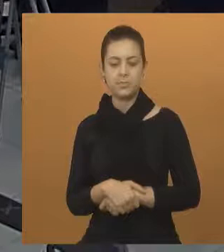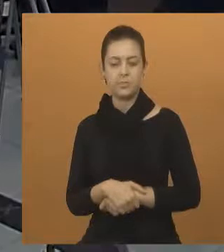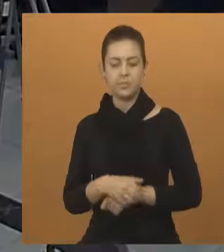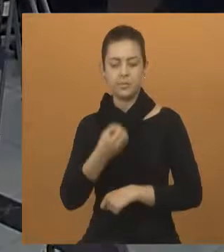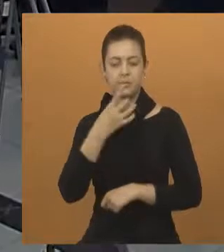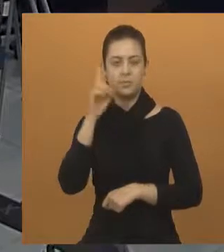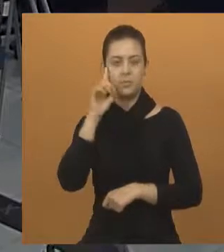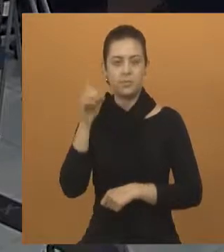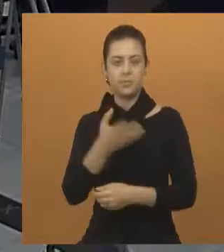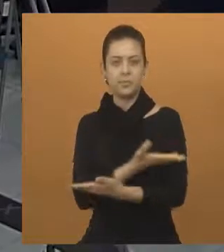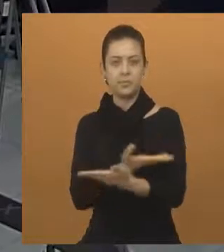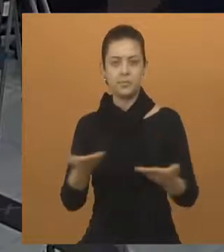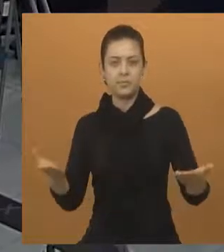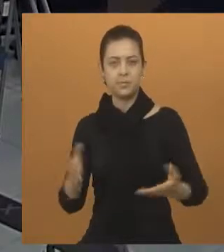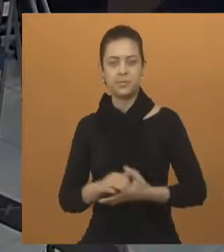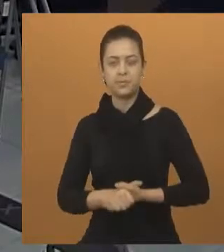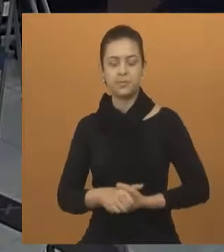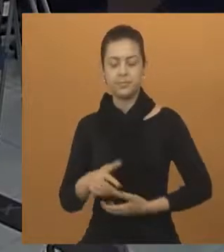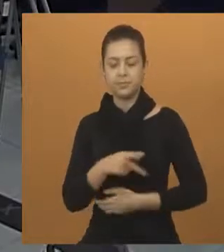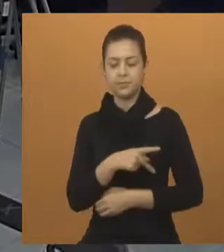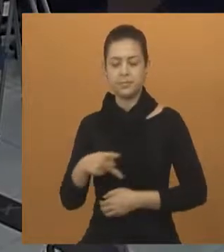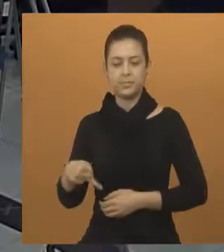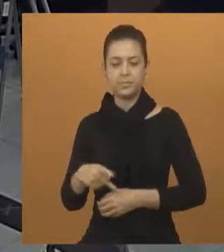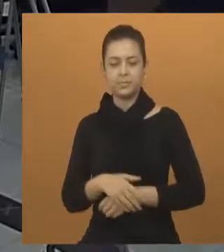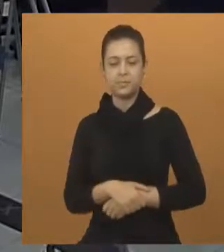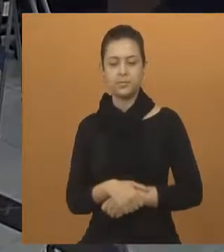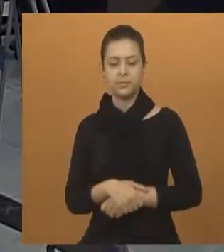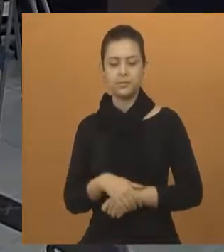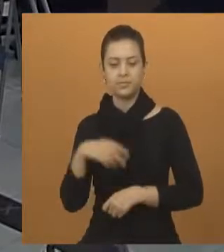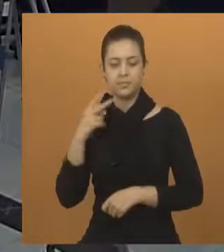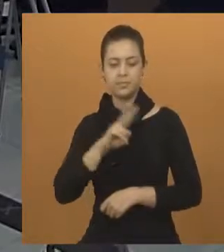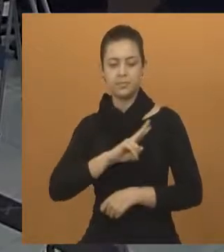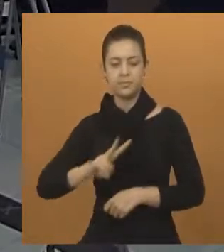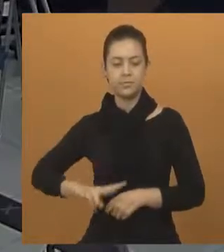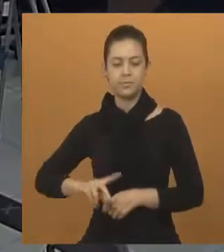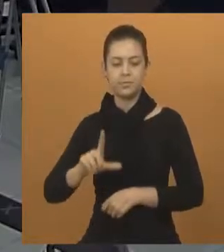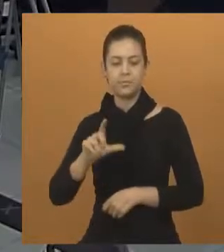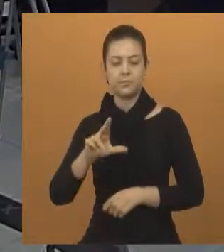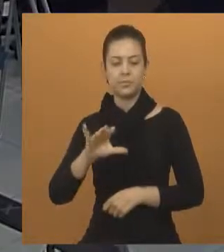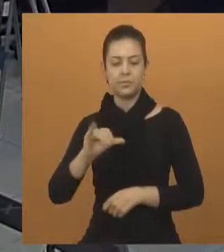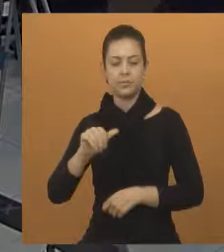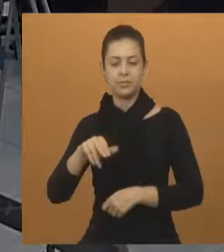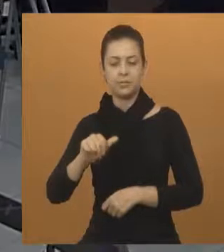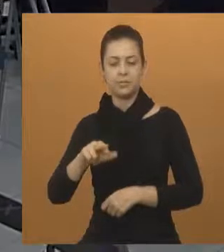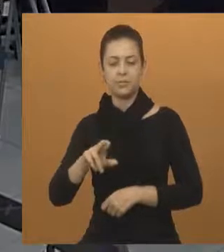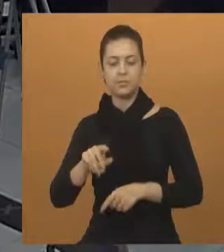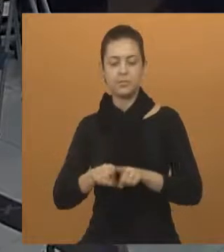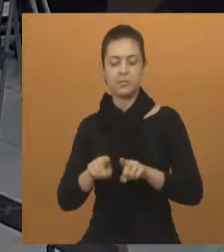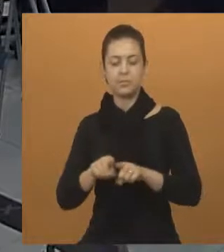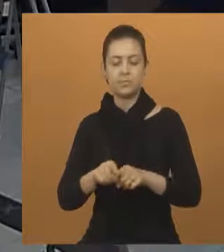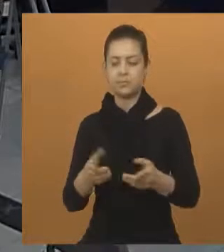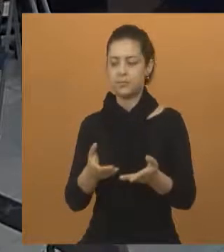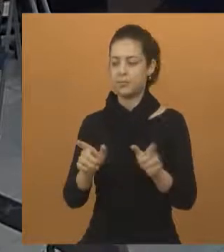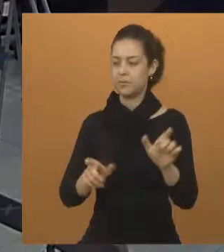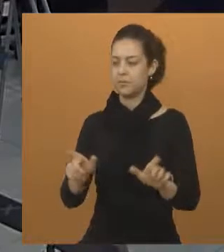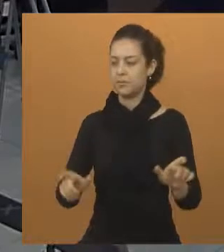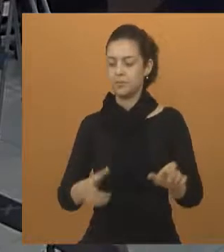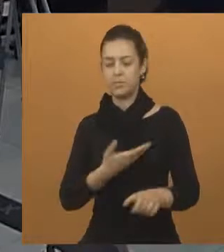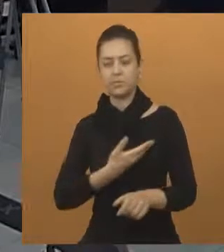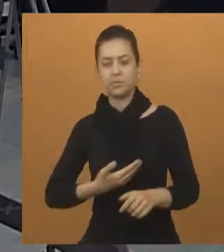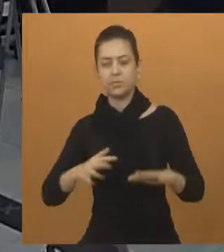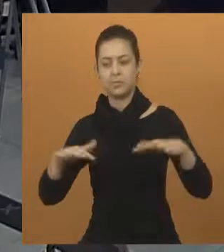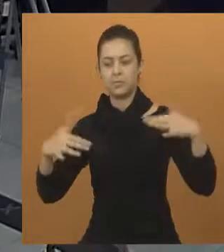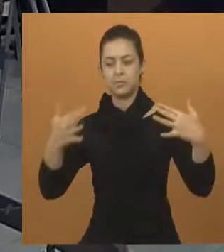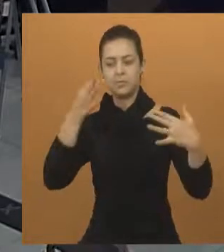Bom dia a todos, bom dia, senhorita presidente, vereadora Lucimar Ponciano, os nobres pares, público que